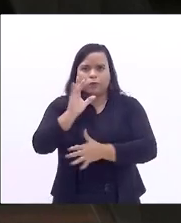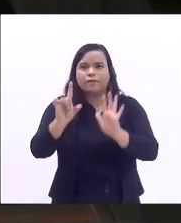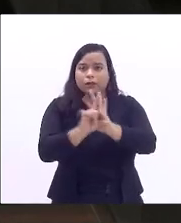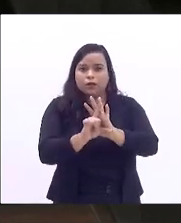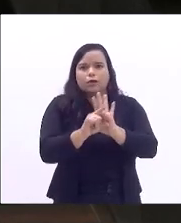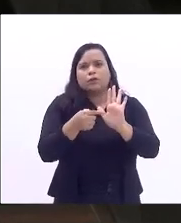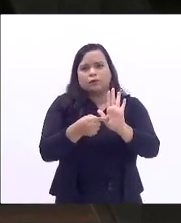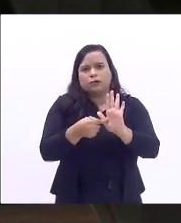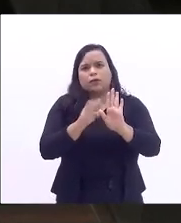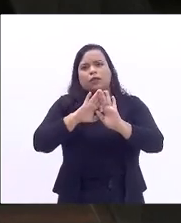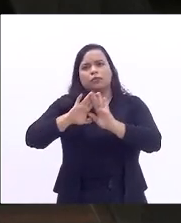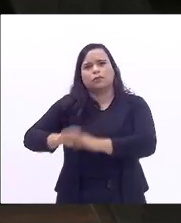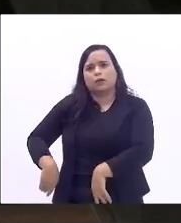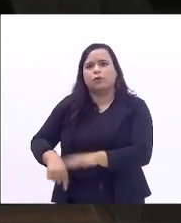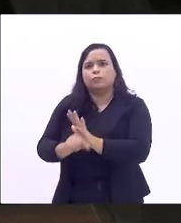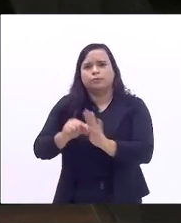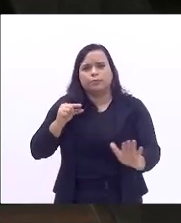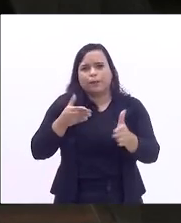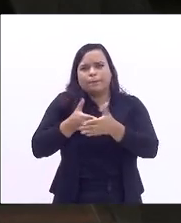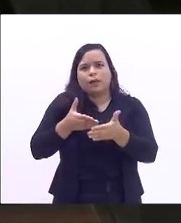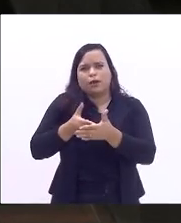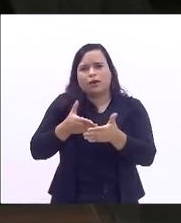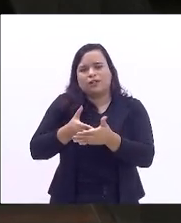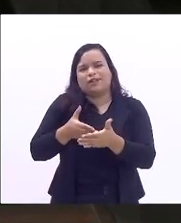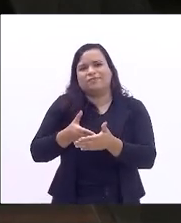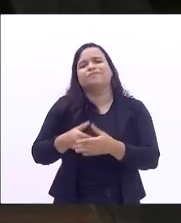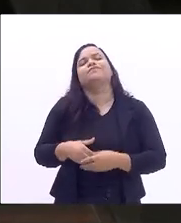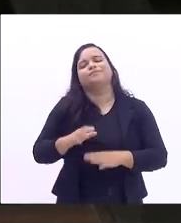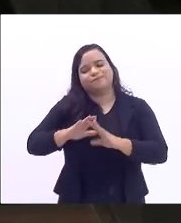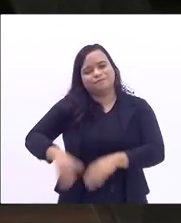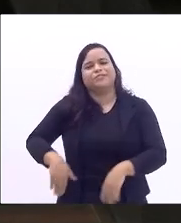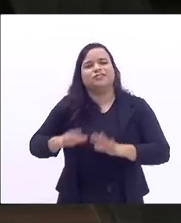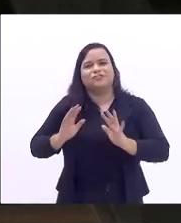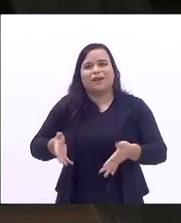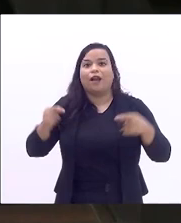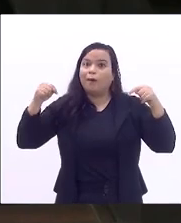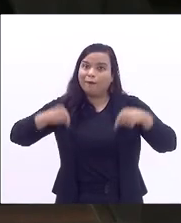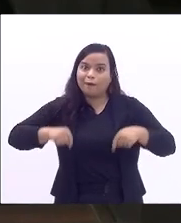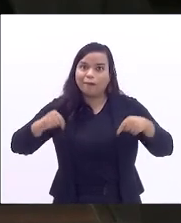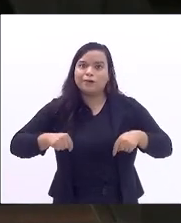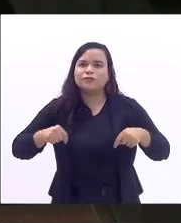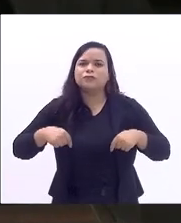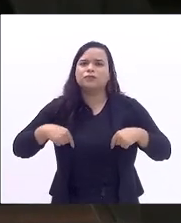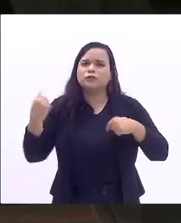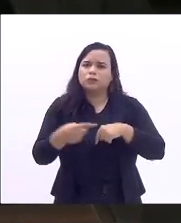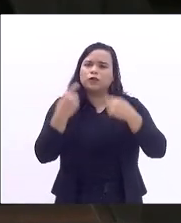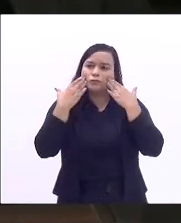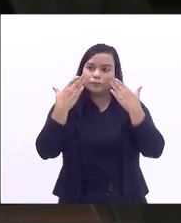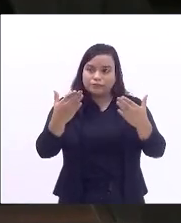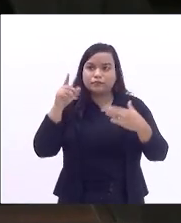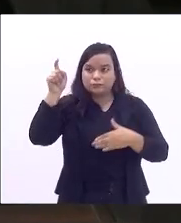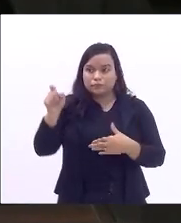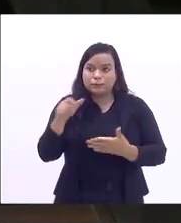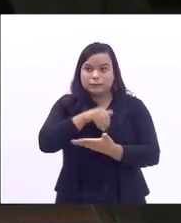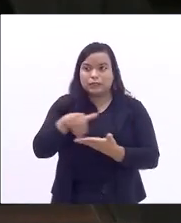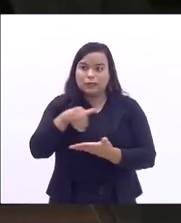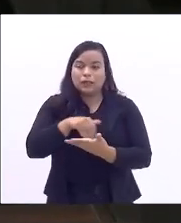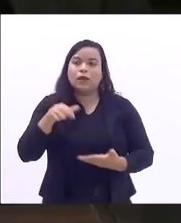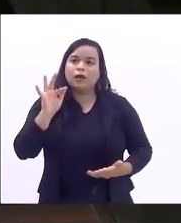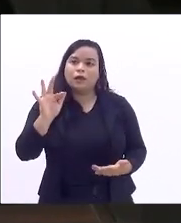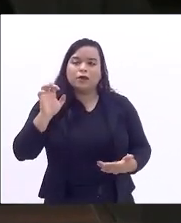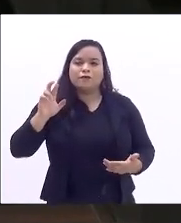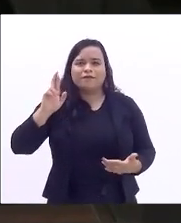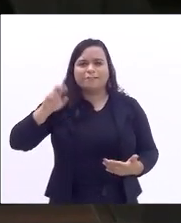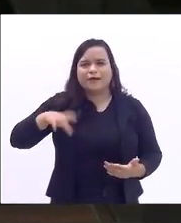de uma lei que derrubou a cláusula de barriga e que nesse momento e hoje externamos ao secretário Fernando